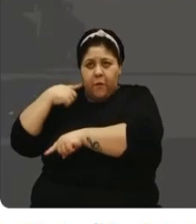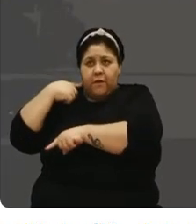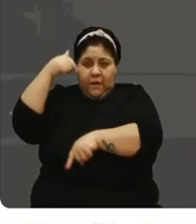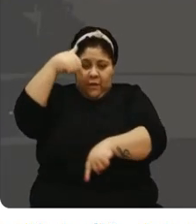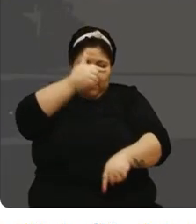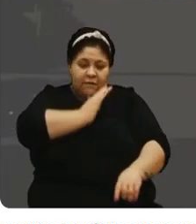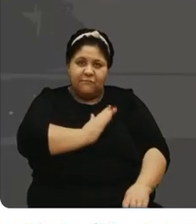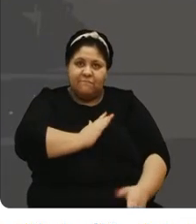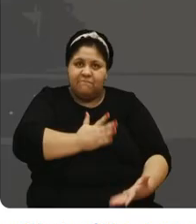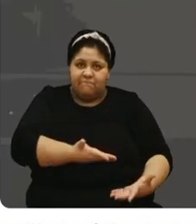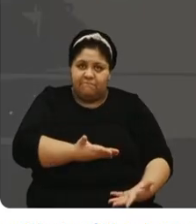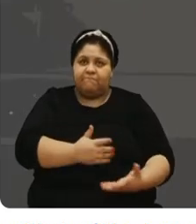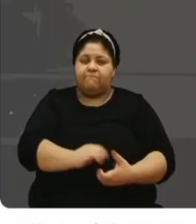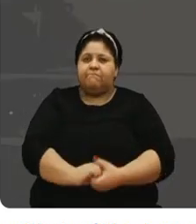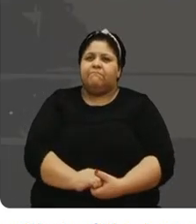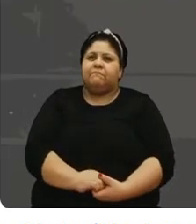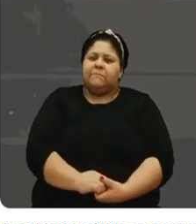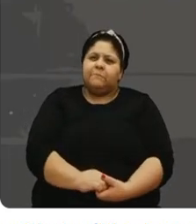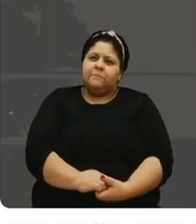miocárdio.